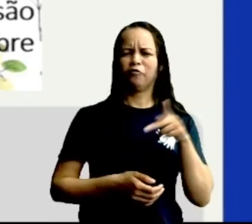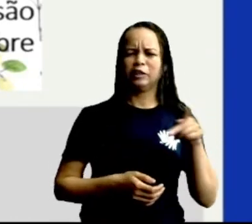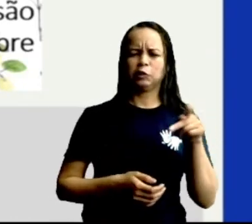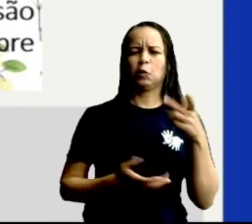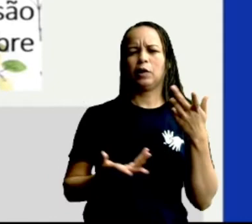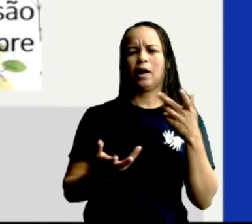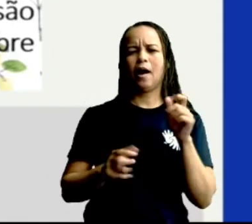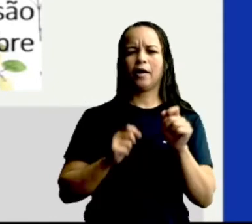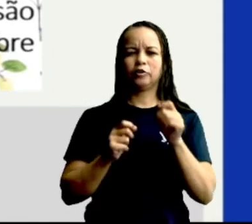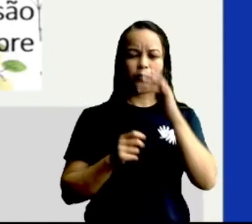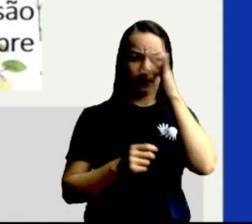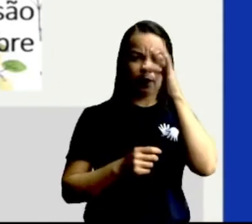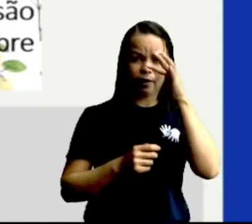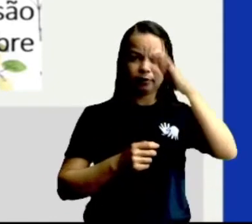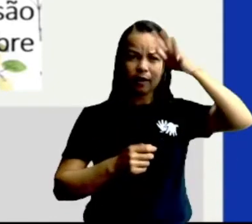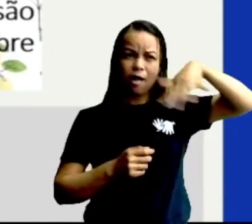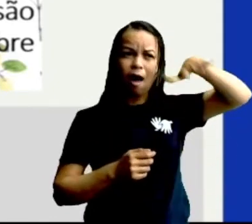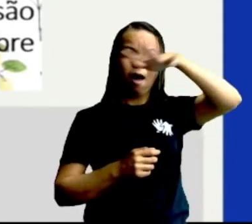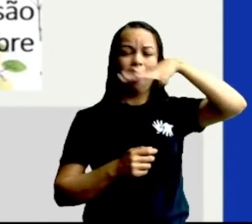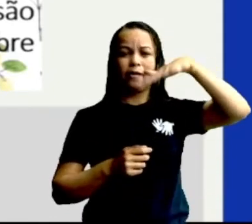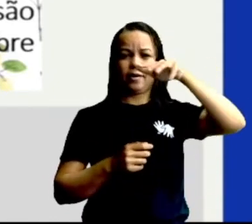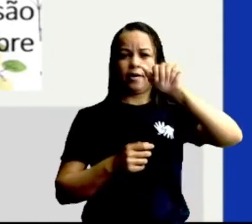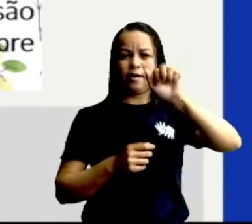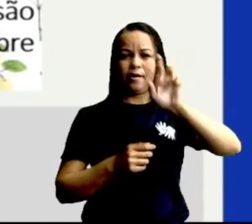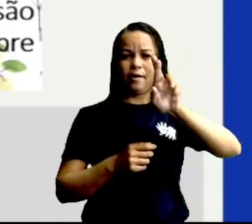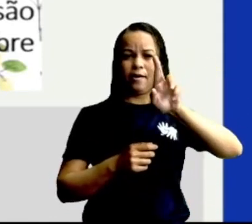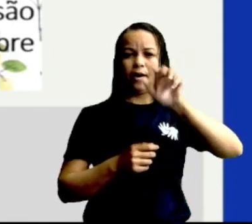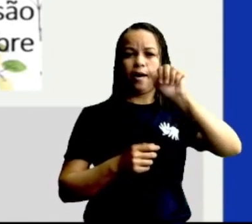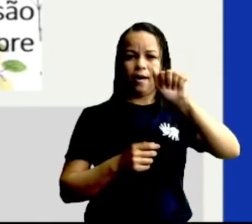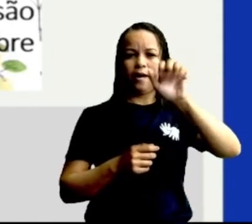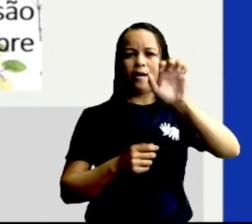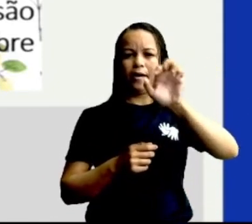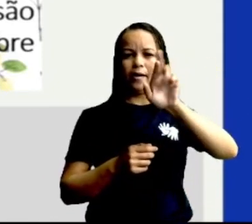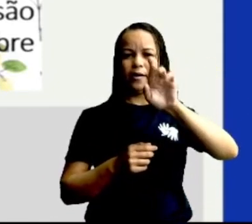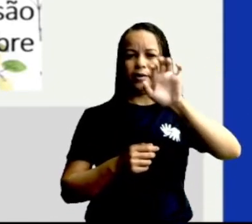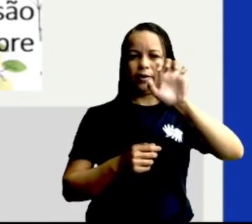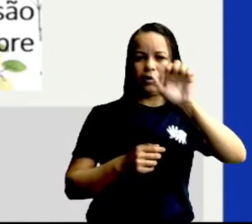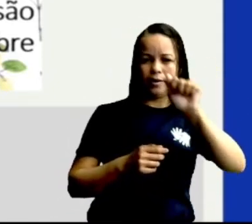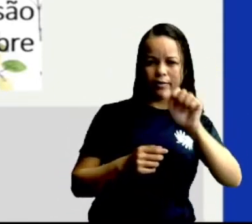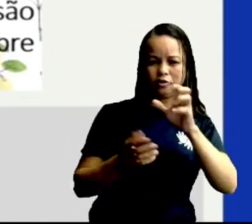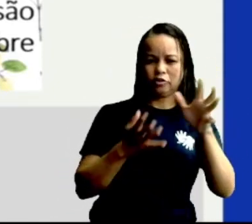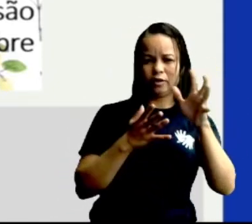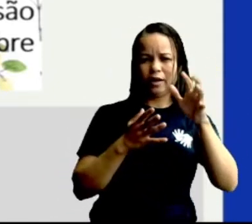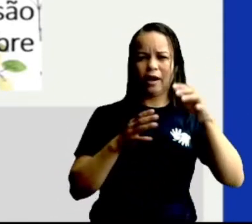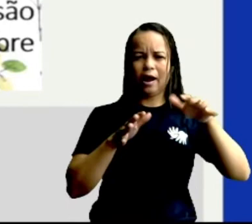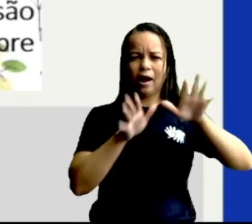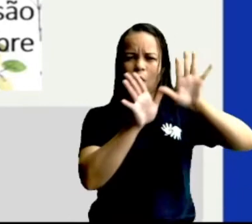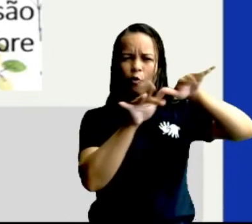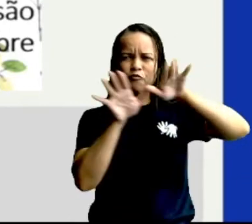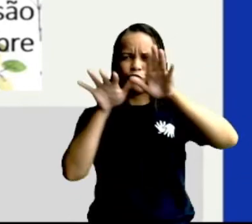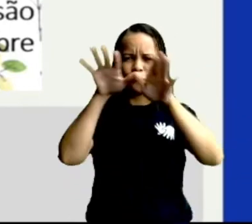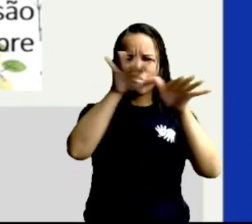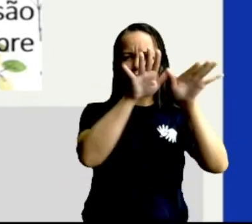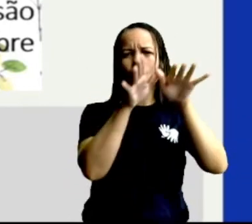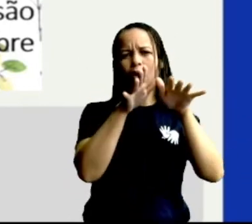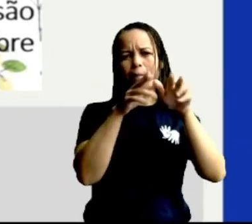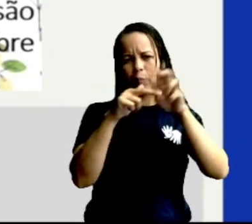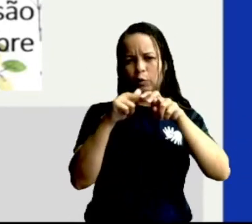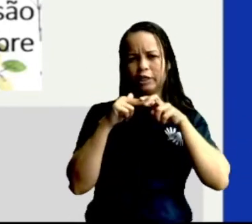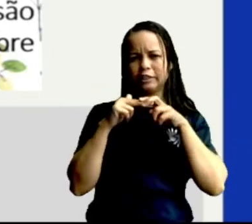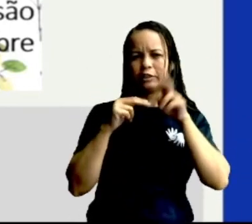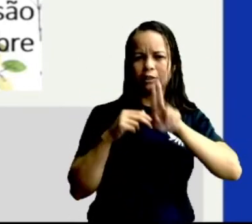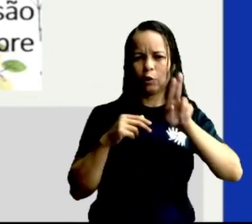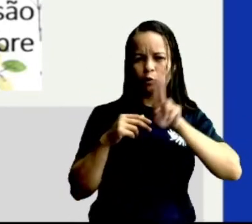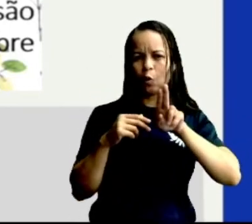que voam, têm asas, por isso que são aéreas? Não, né, gente? Elas são chamadas de aéreas